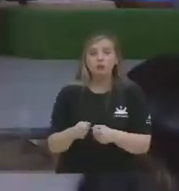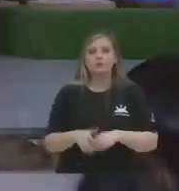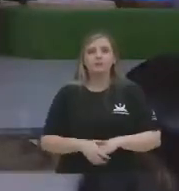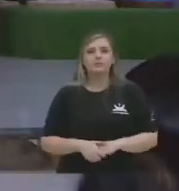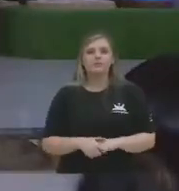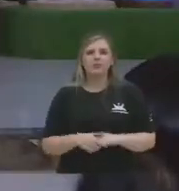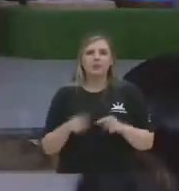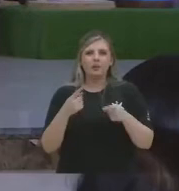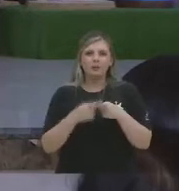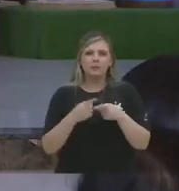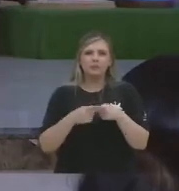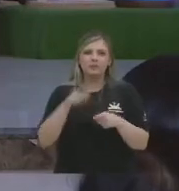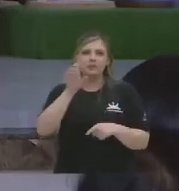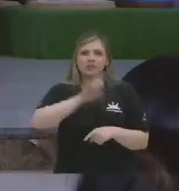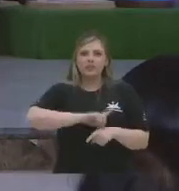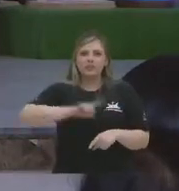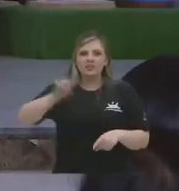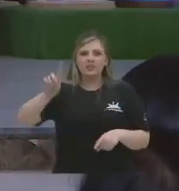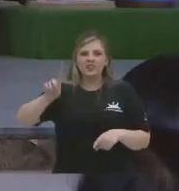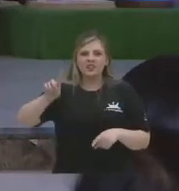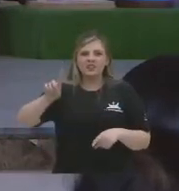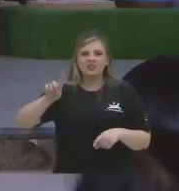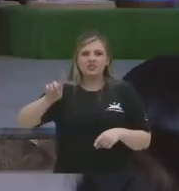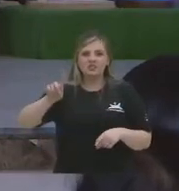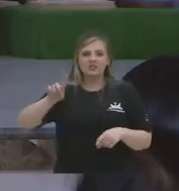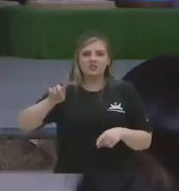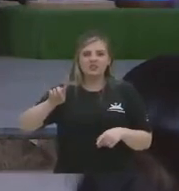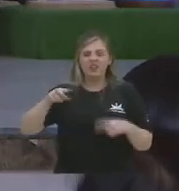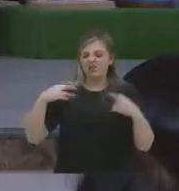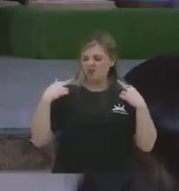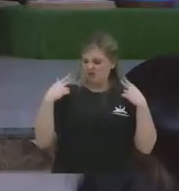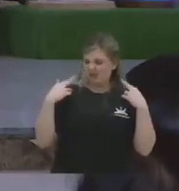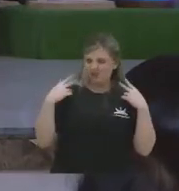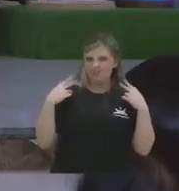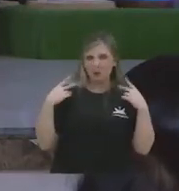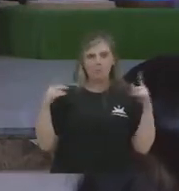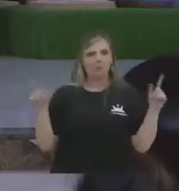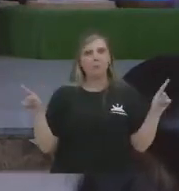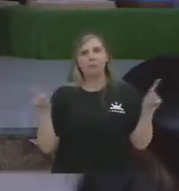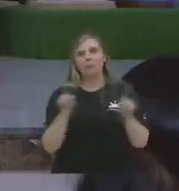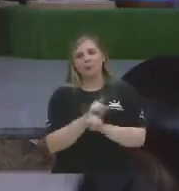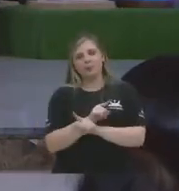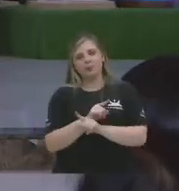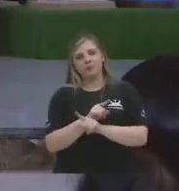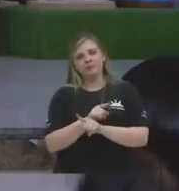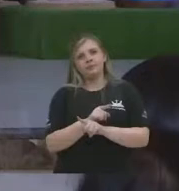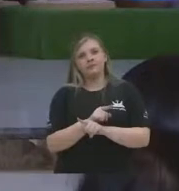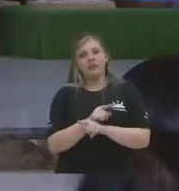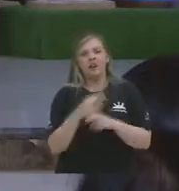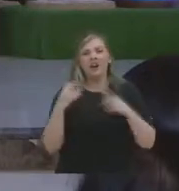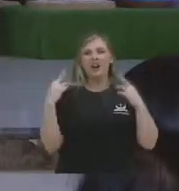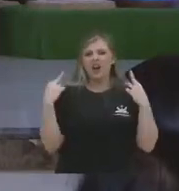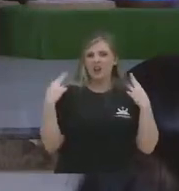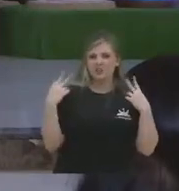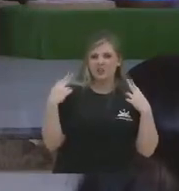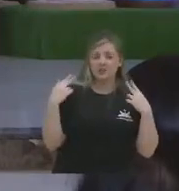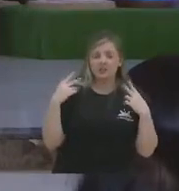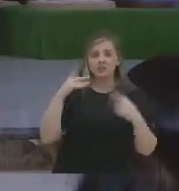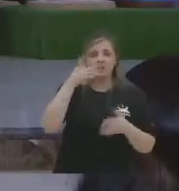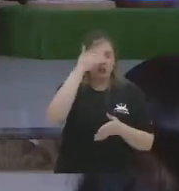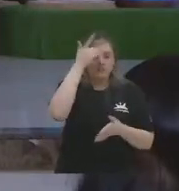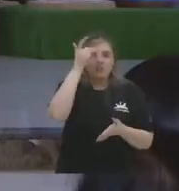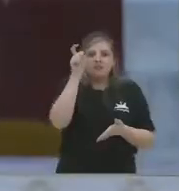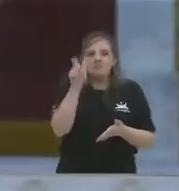Porque Deus não faz diferença. A diferença é em quem acolhe ou não, que aqui entra a questão